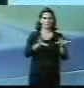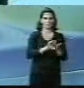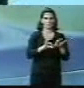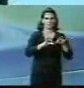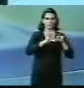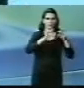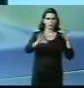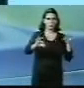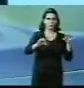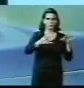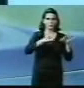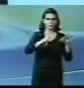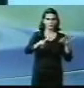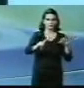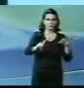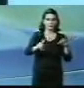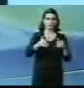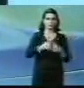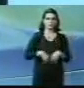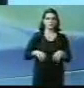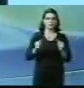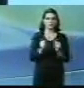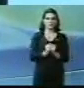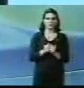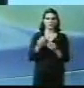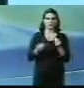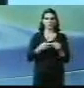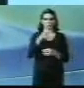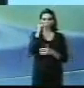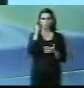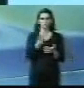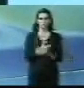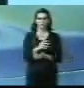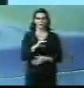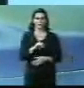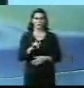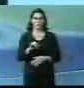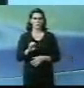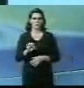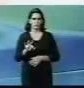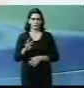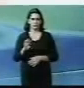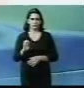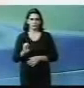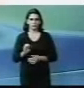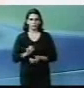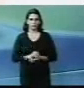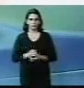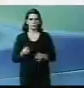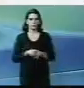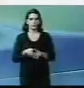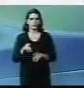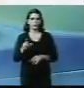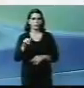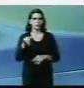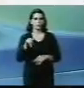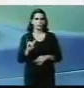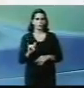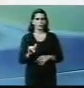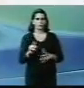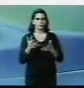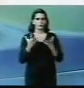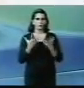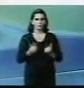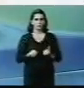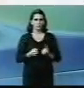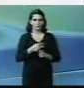sob a responsabilidade desse proxy vai ser tratado como um cliente. Porém, o proxy ele vai